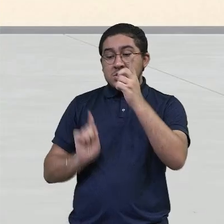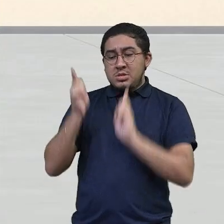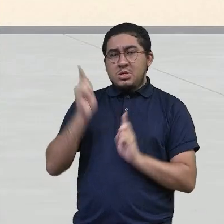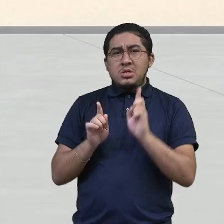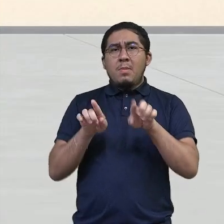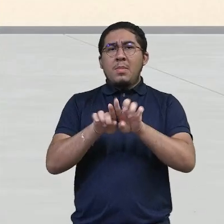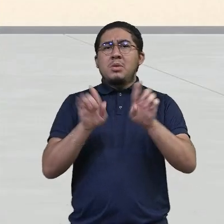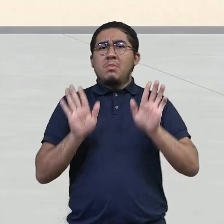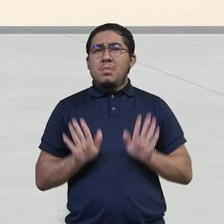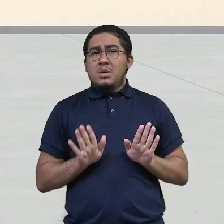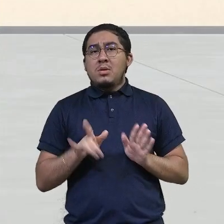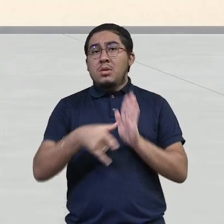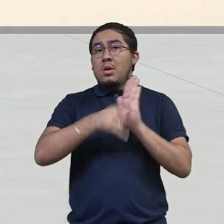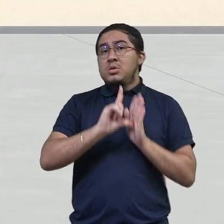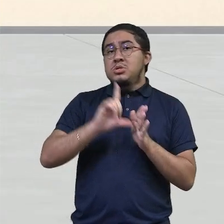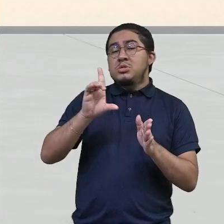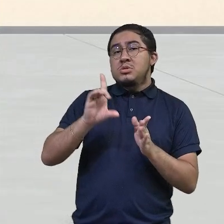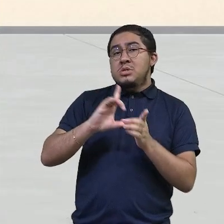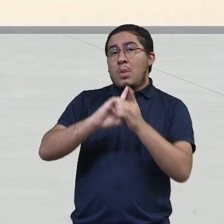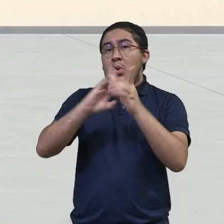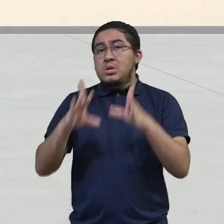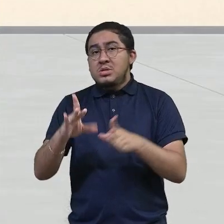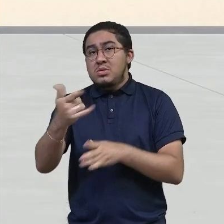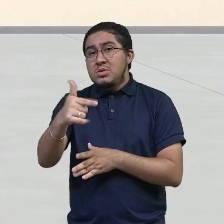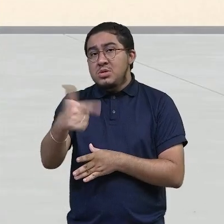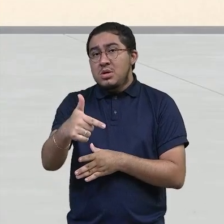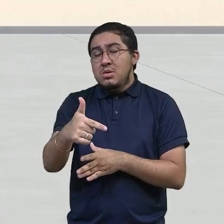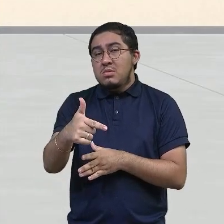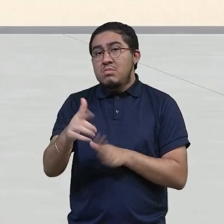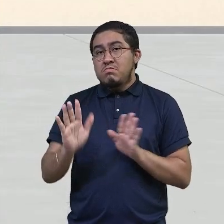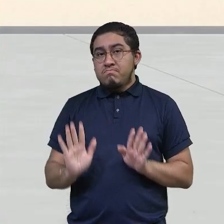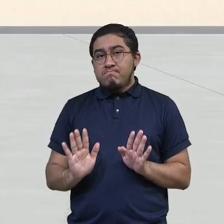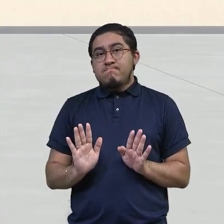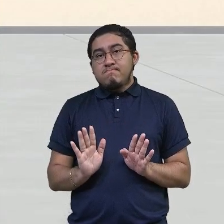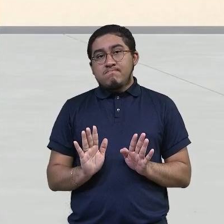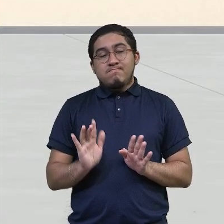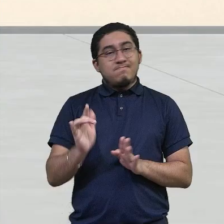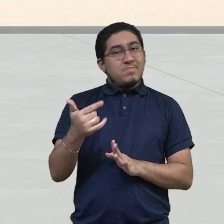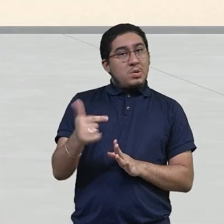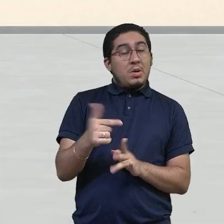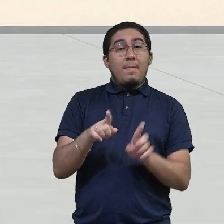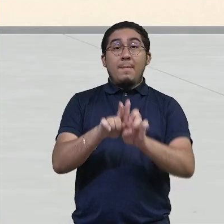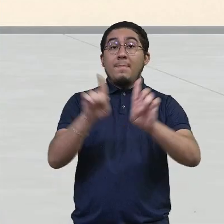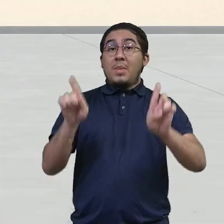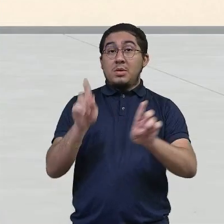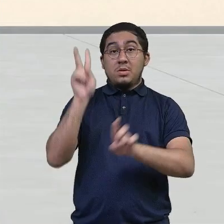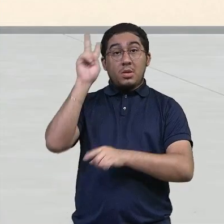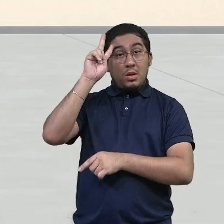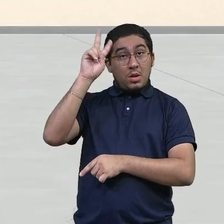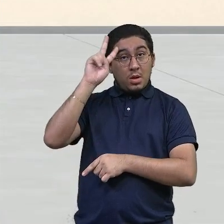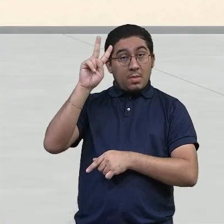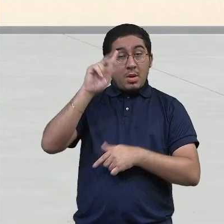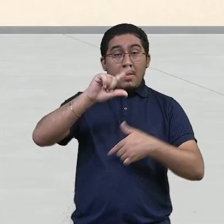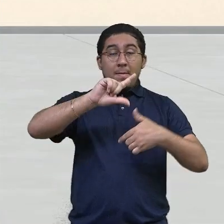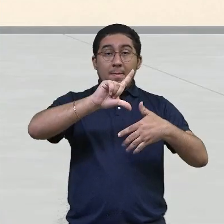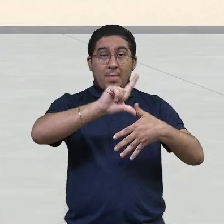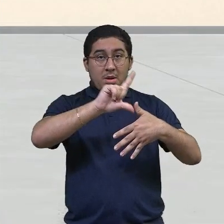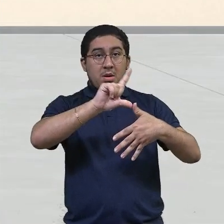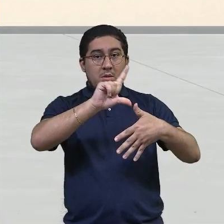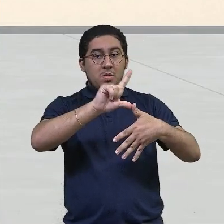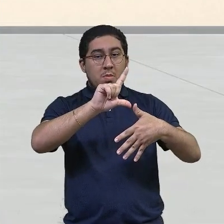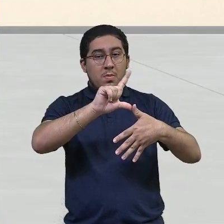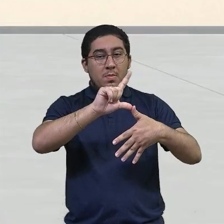países democráticos? Sim. No entanto, lembremos que na América Latina, lembra daquela